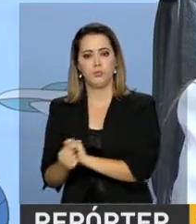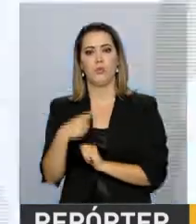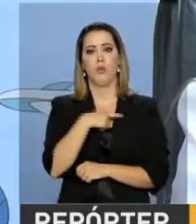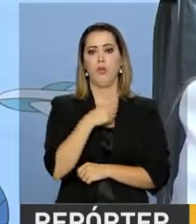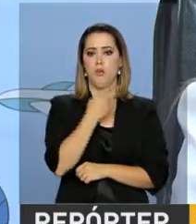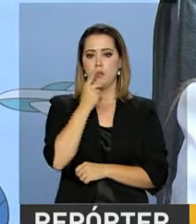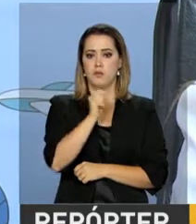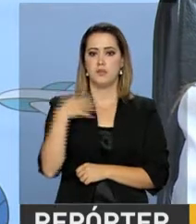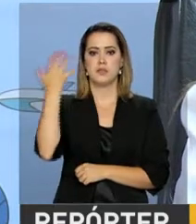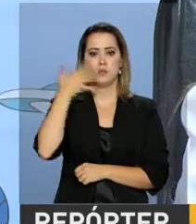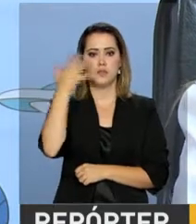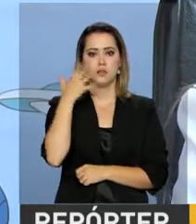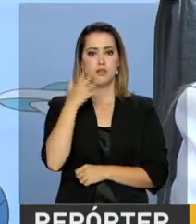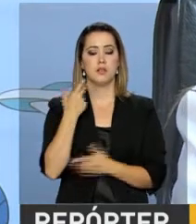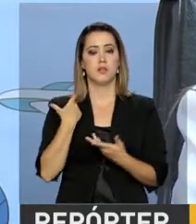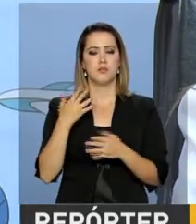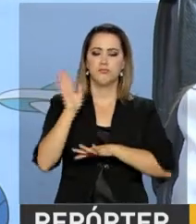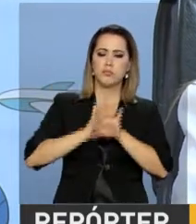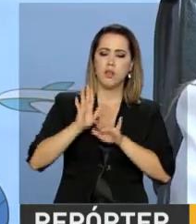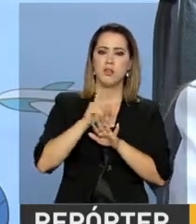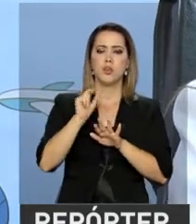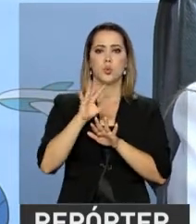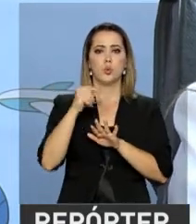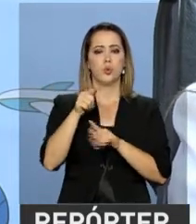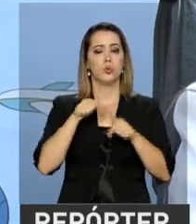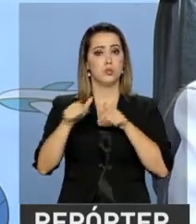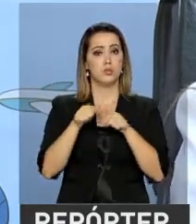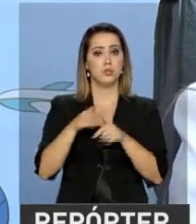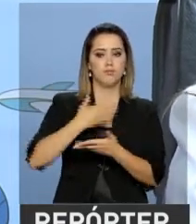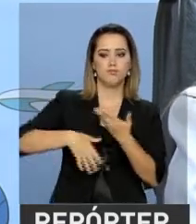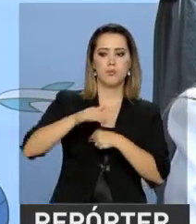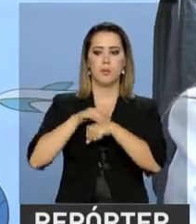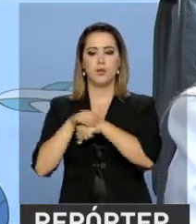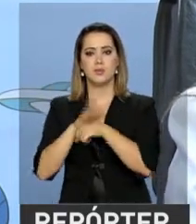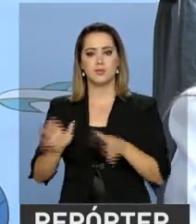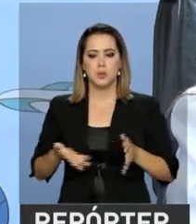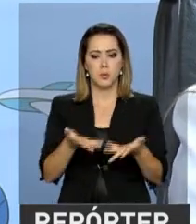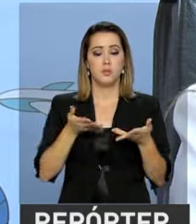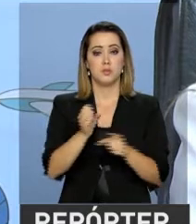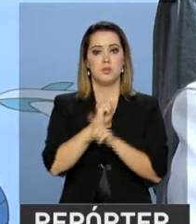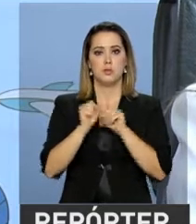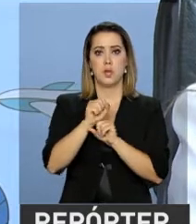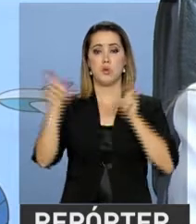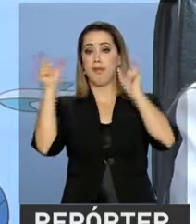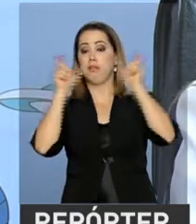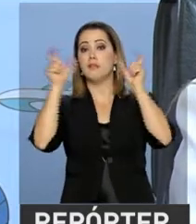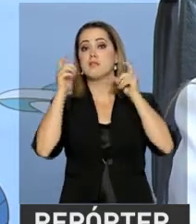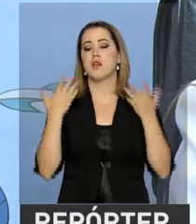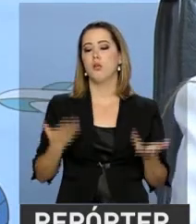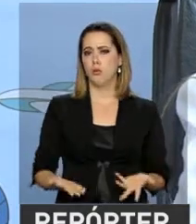blitz, rodas de conversas, várias ações com esse sentido de mobilizar a sociedade brasileira, chamar